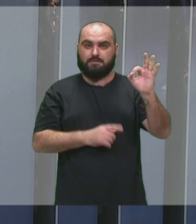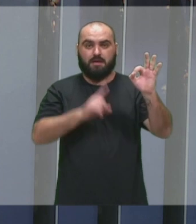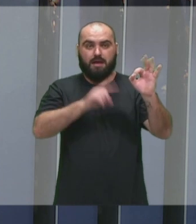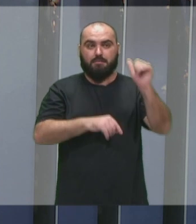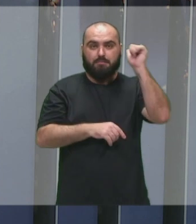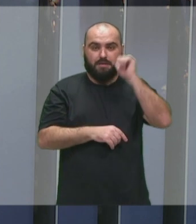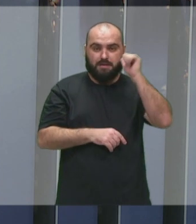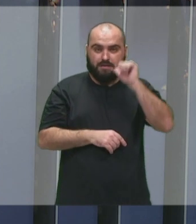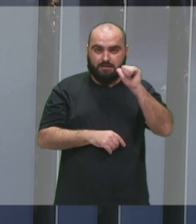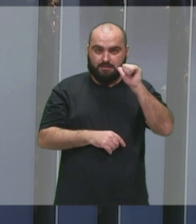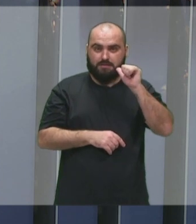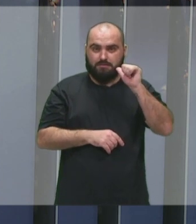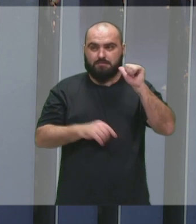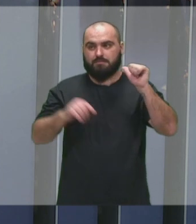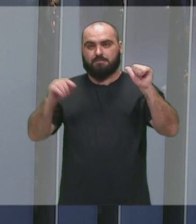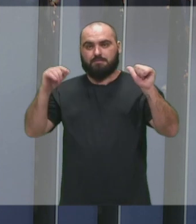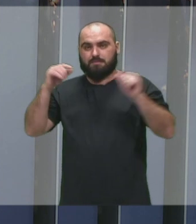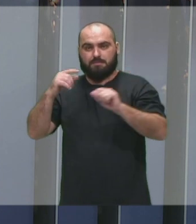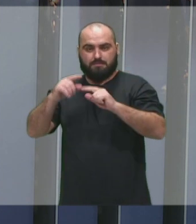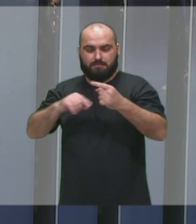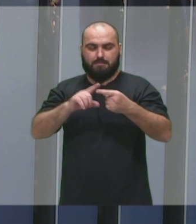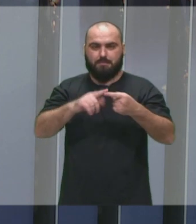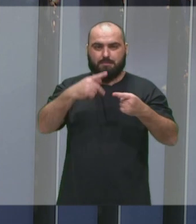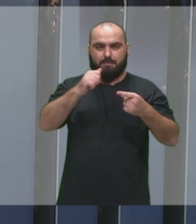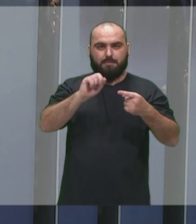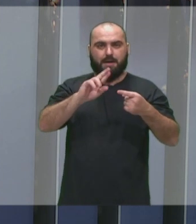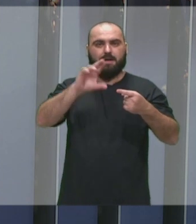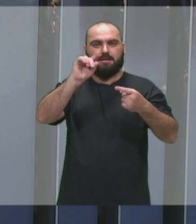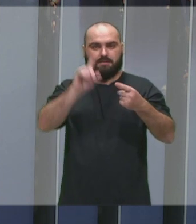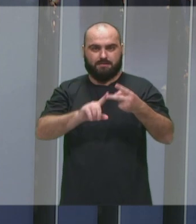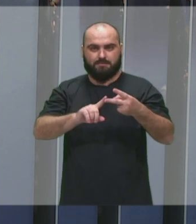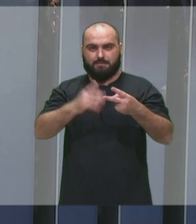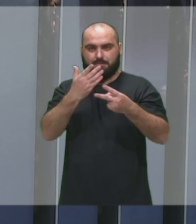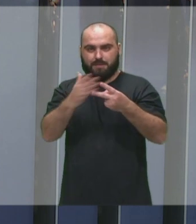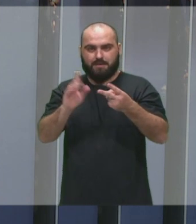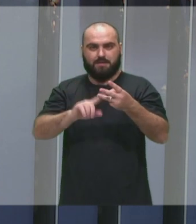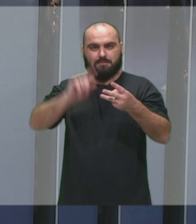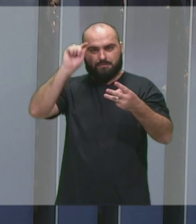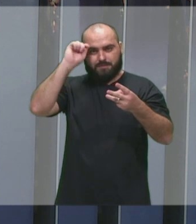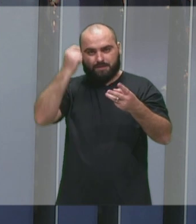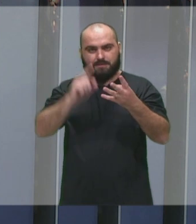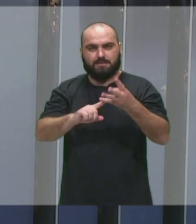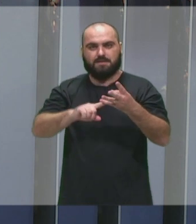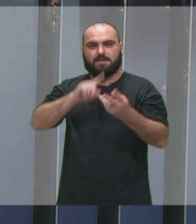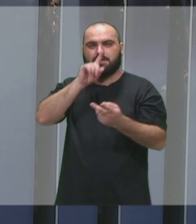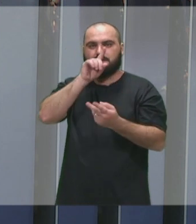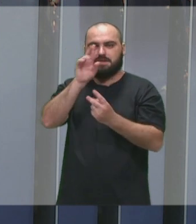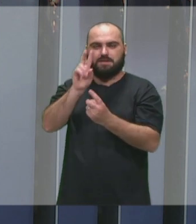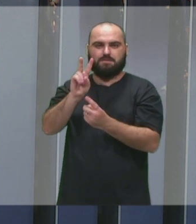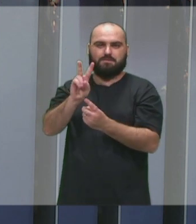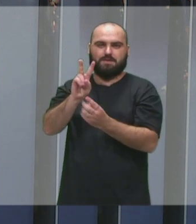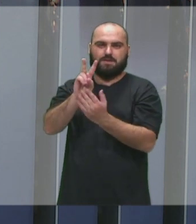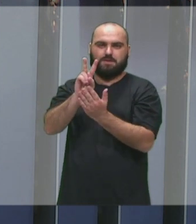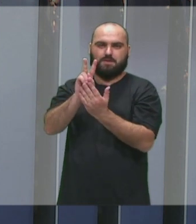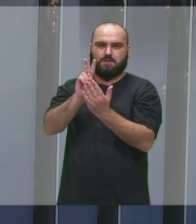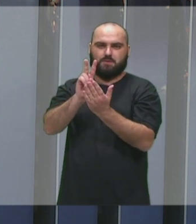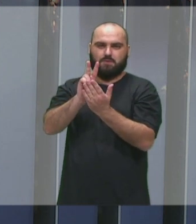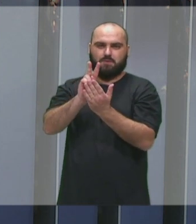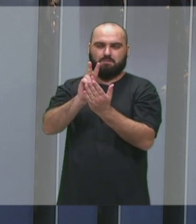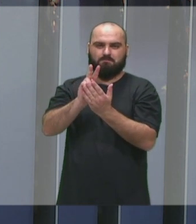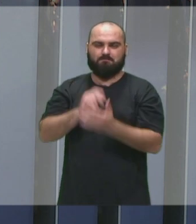brancas, pretas e indígenas. O levantamento constatou ainda que 62%